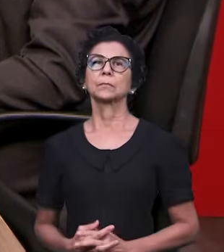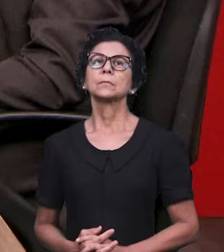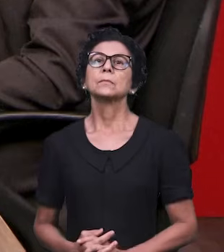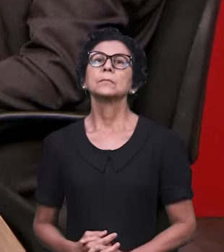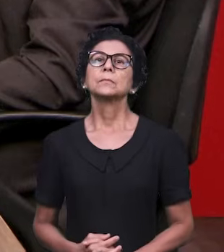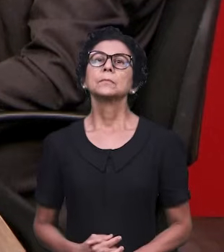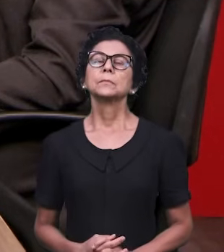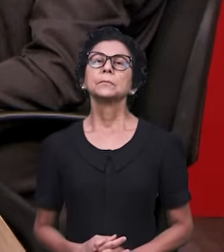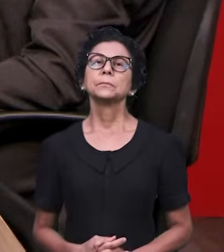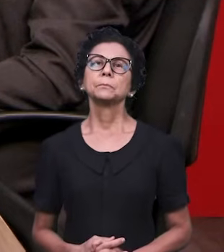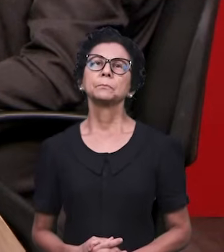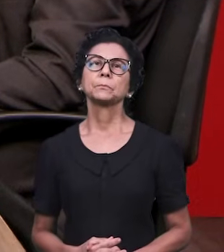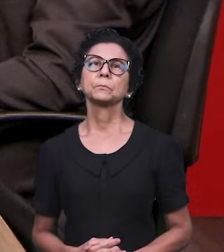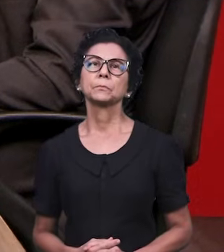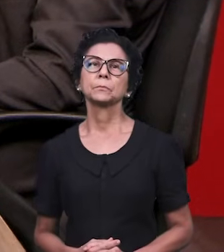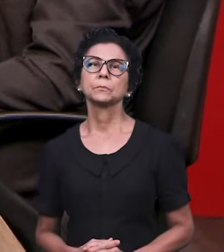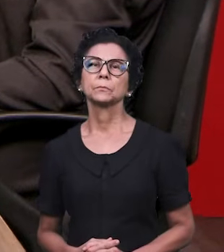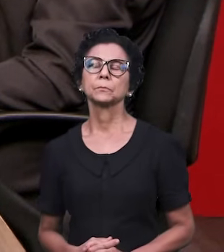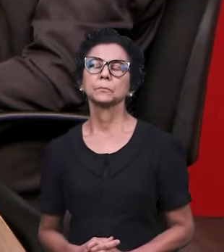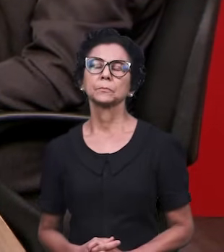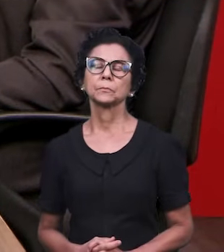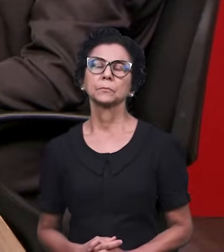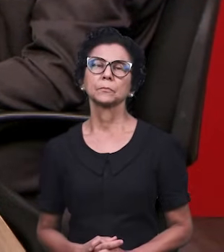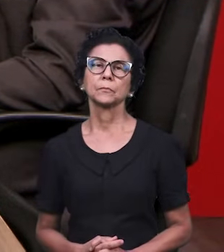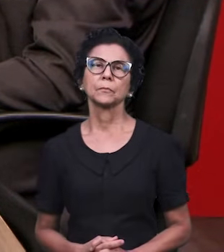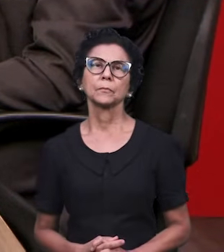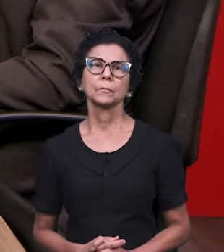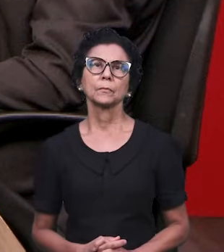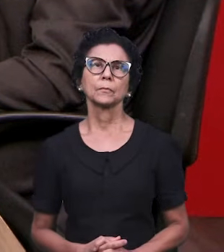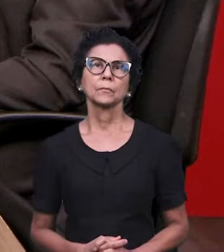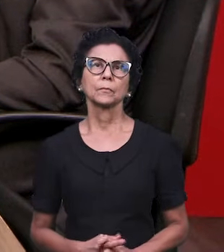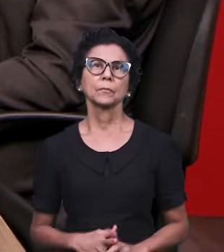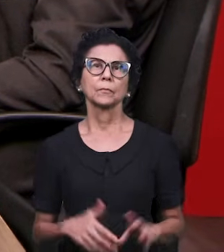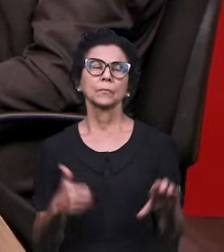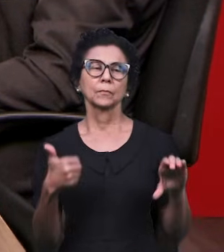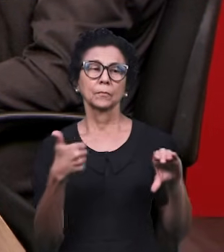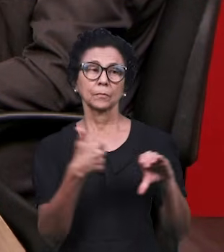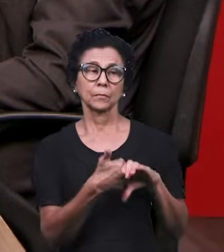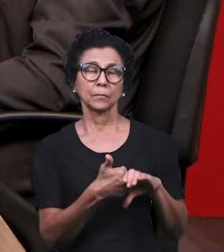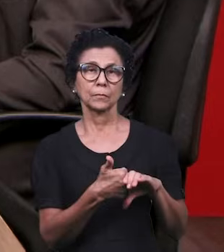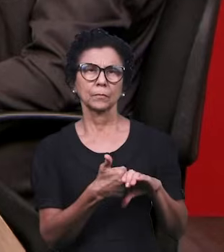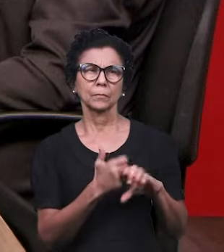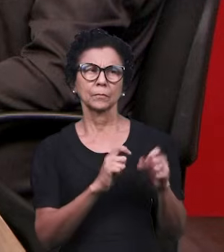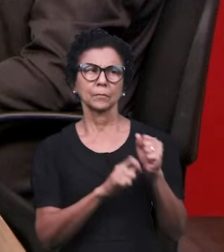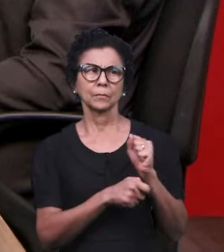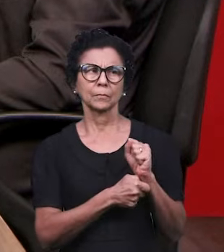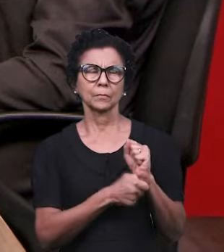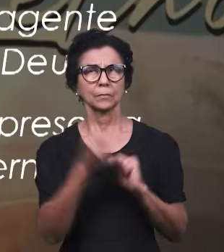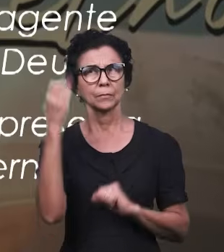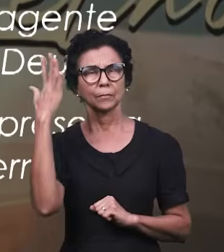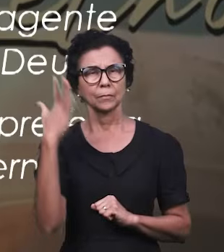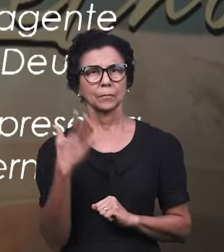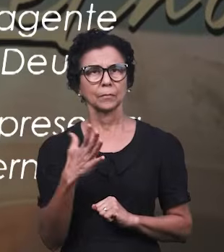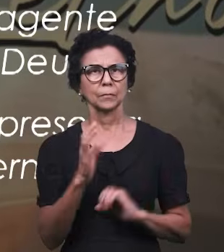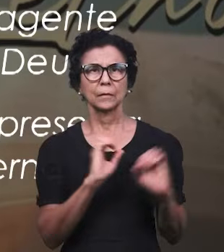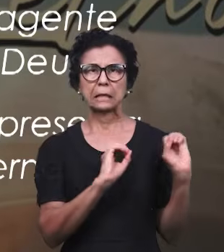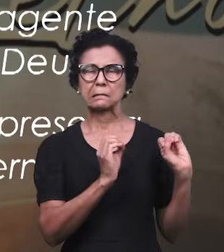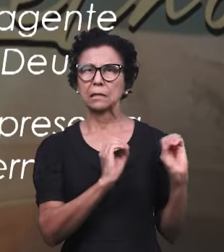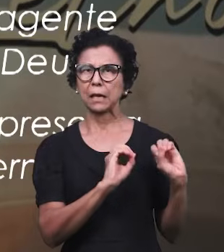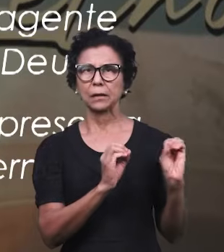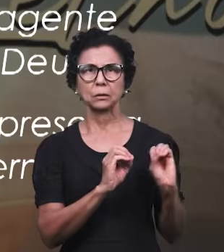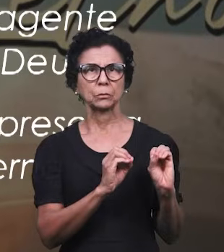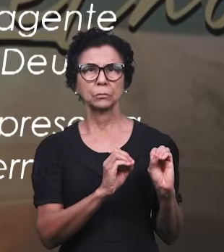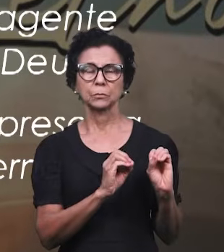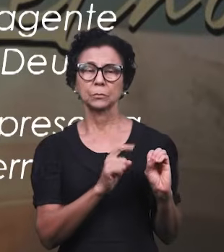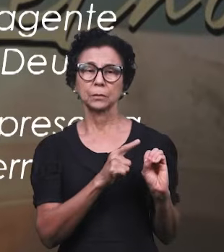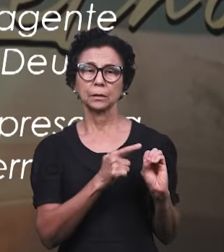cristianismo, o Evangelho Eterno, dirigido pelo Espírito Santo. O cristianismo não alcança o mistério revelado, porque ele é